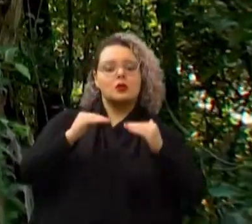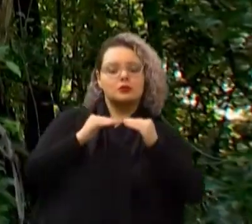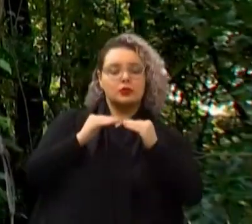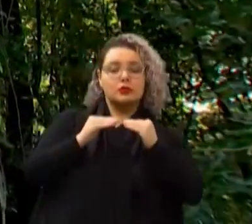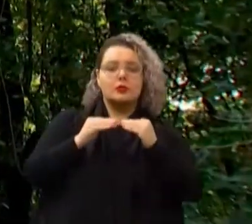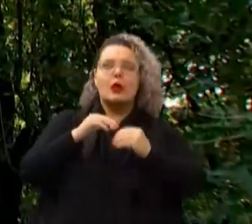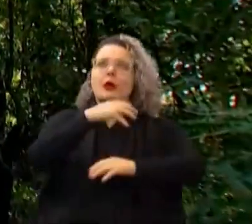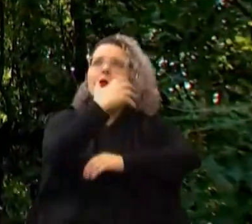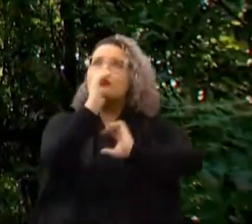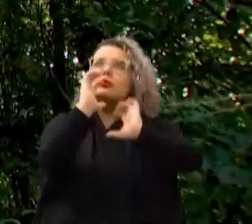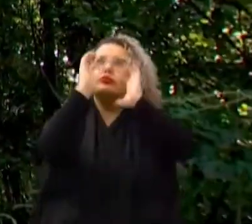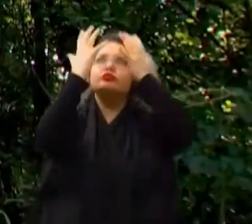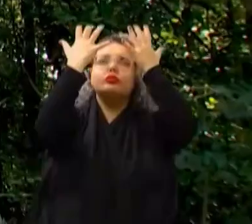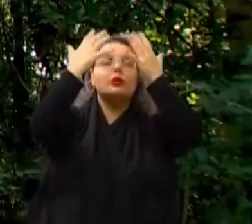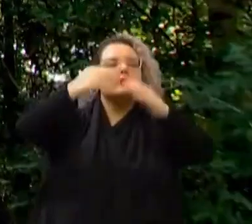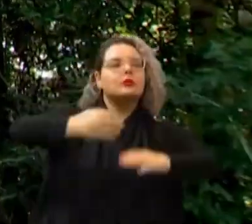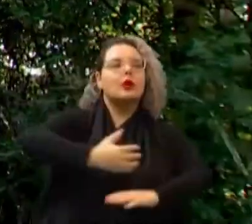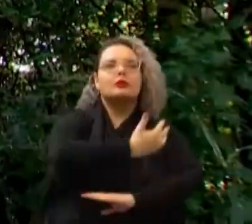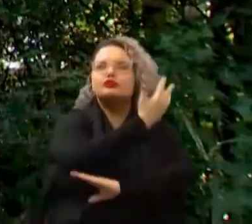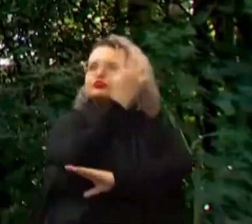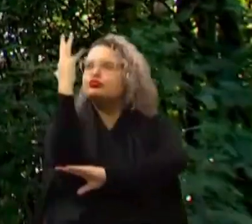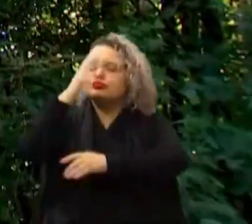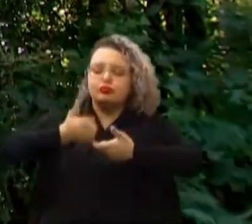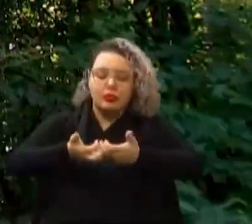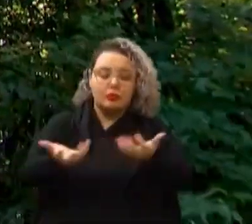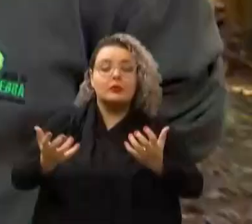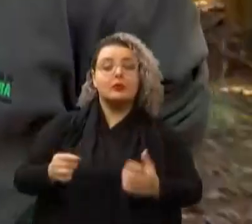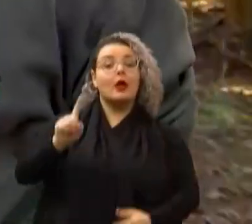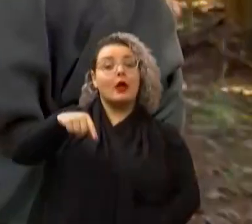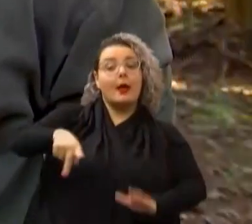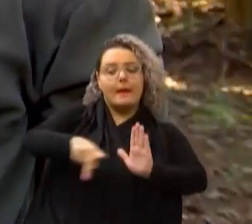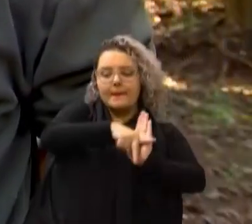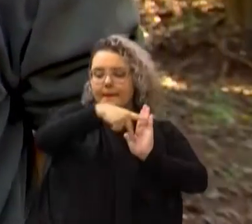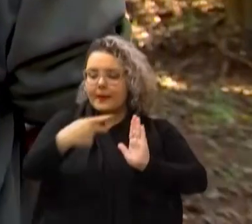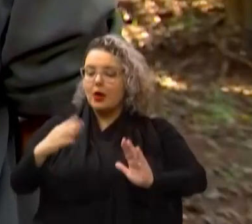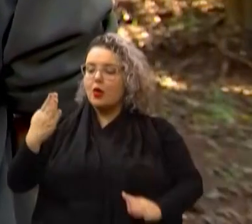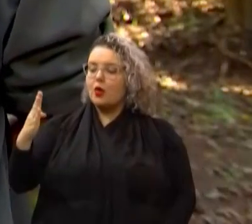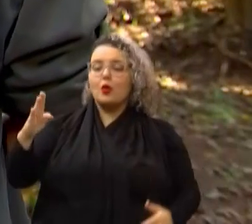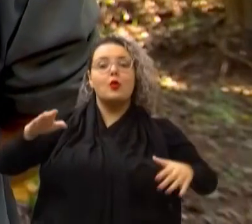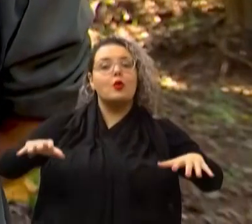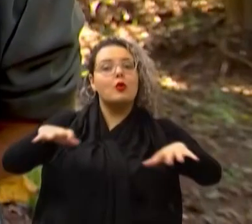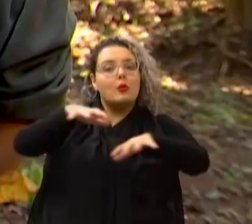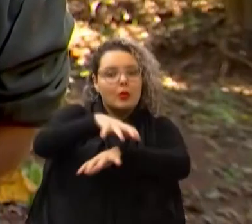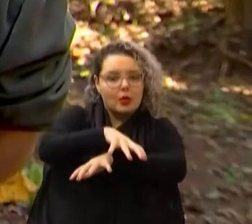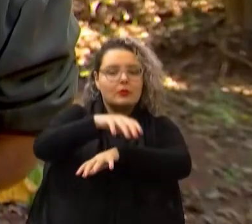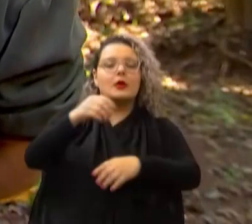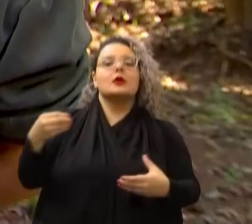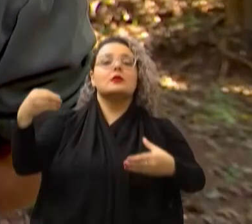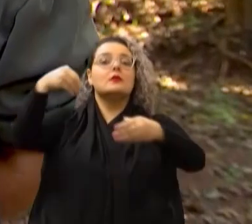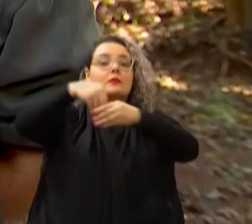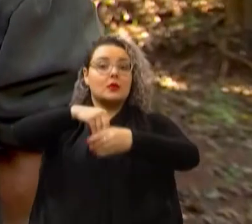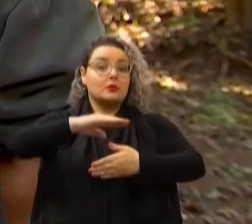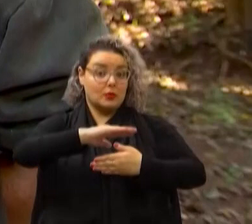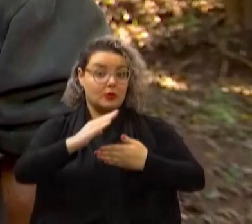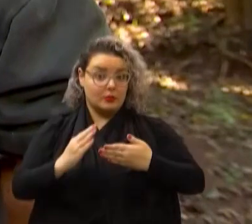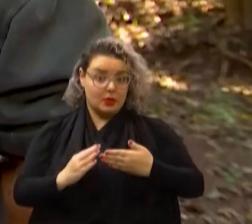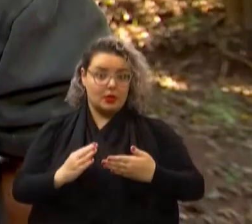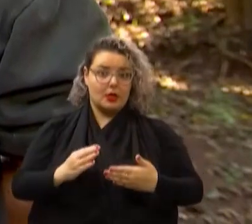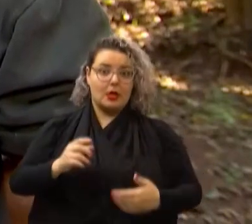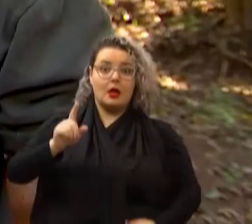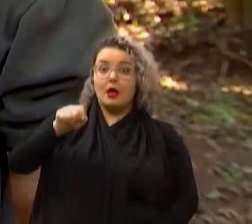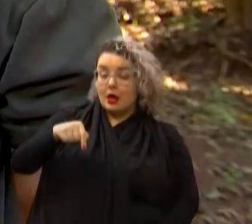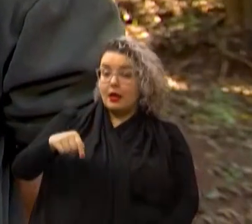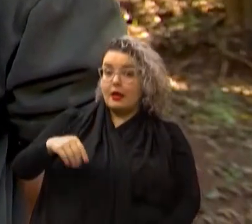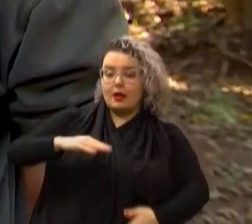característica uma combinação única de clima e vida vegetal. Ela faz parte de um bioma. O bioma que a gente faz parte, que a Mata